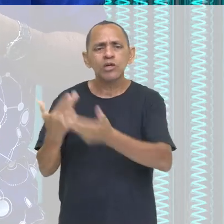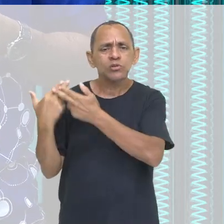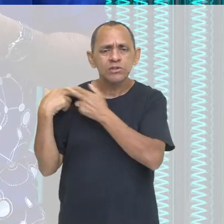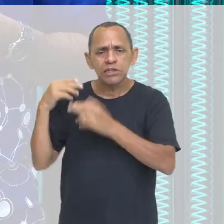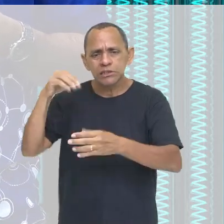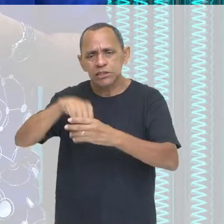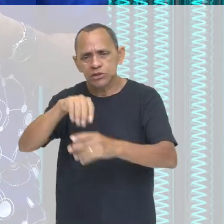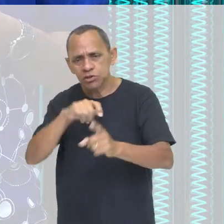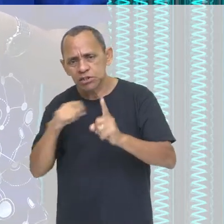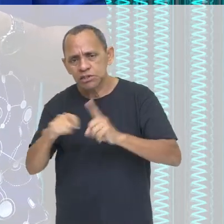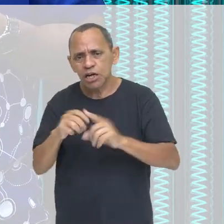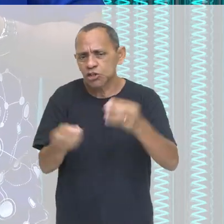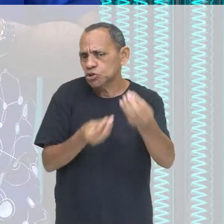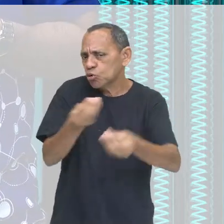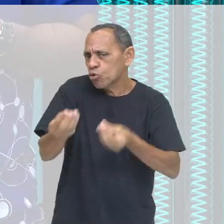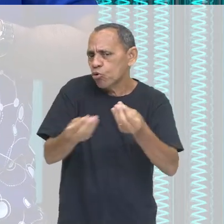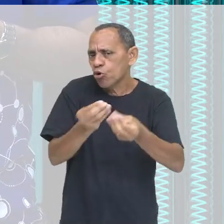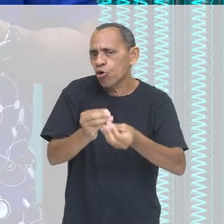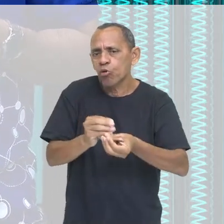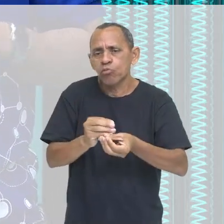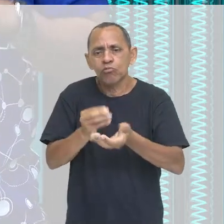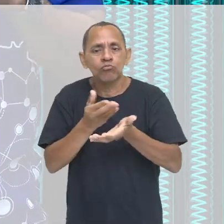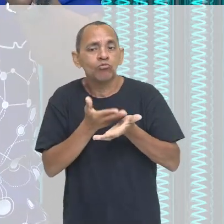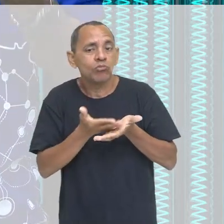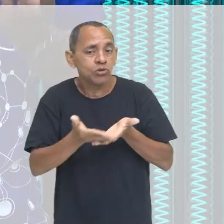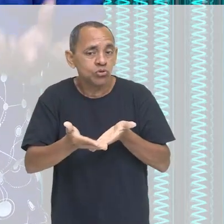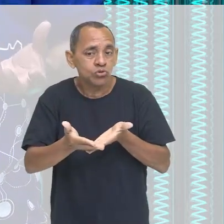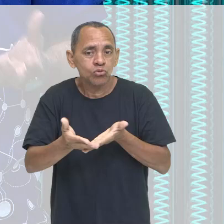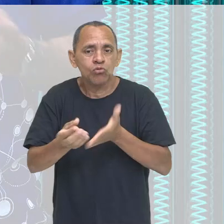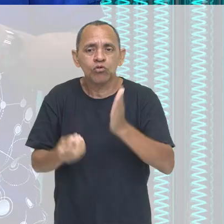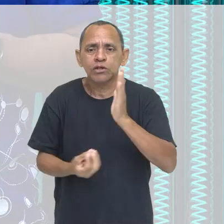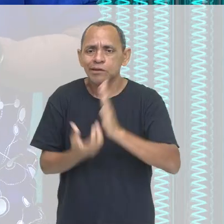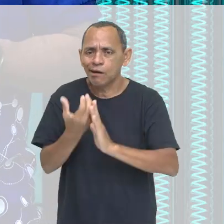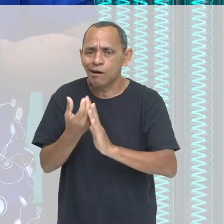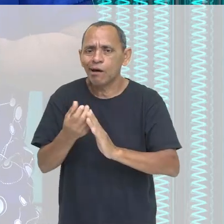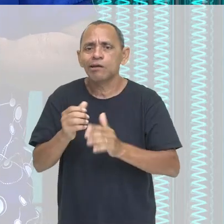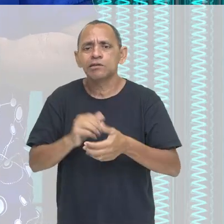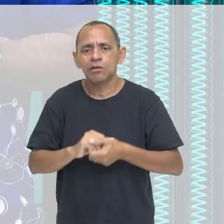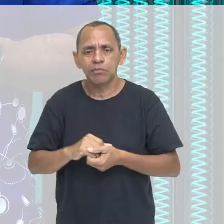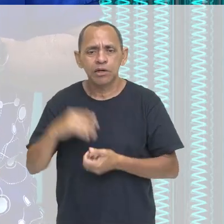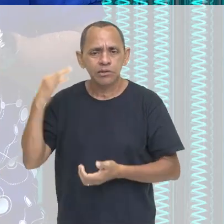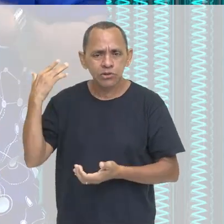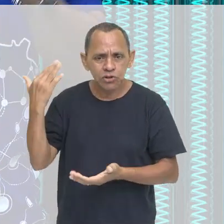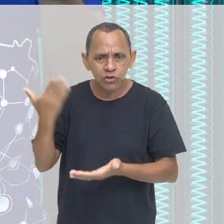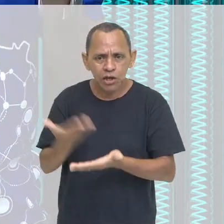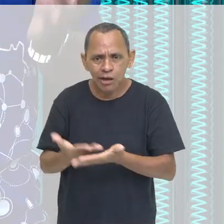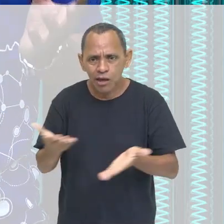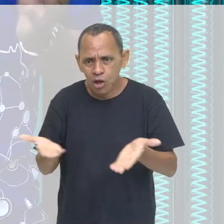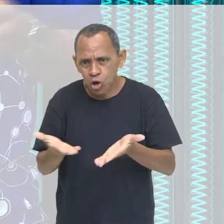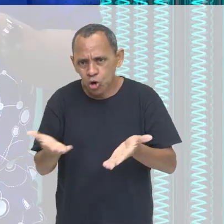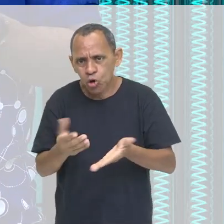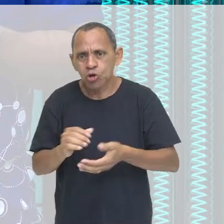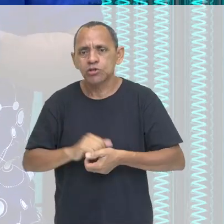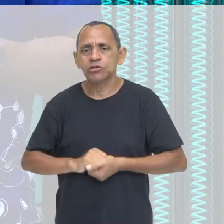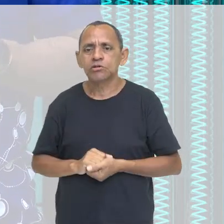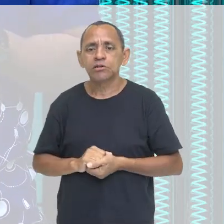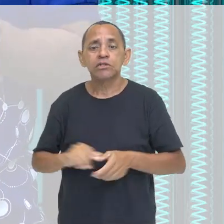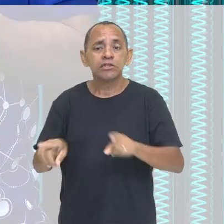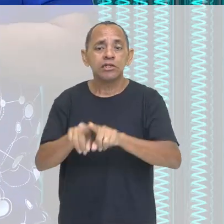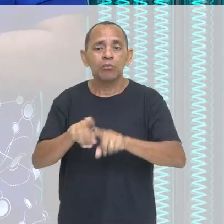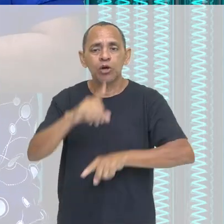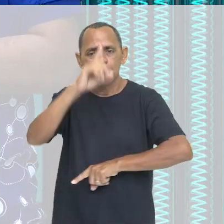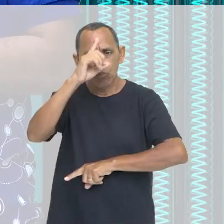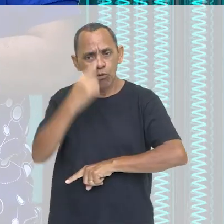de como a origem dele, né? Então, alguns traços pessoais também. Então, tudo isso forma o